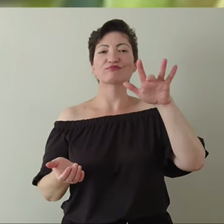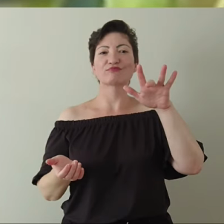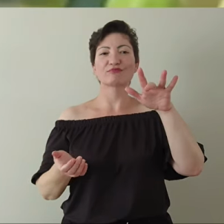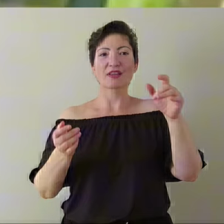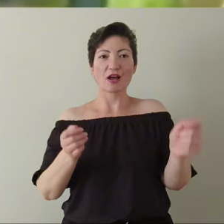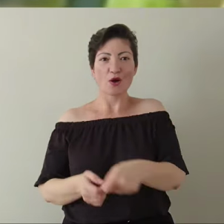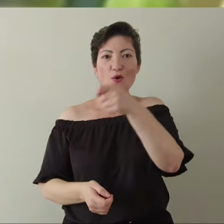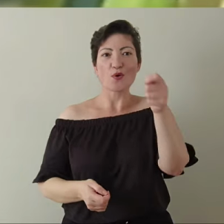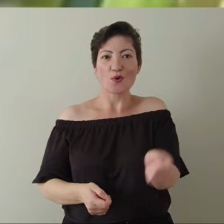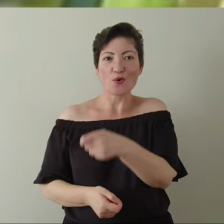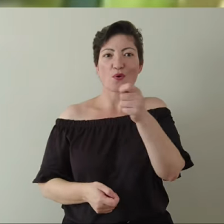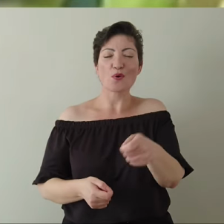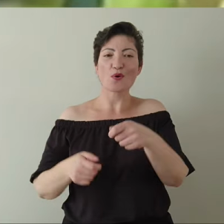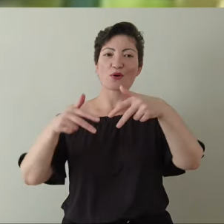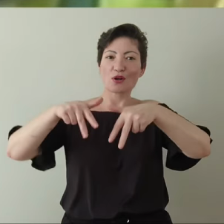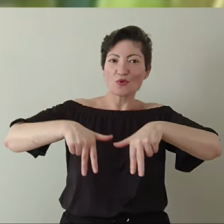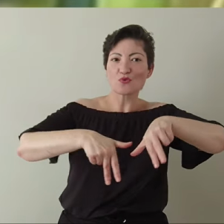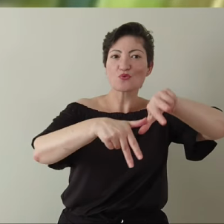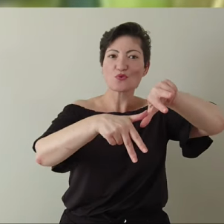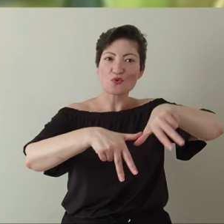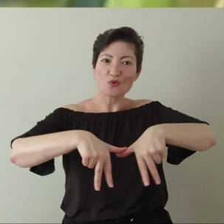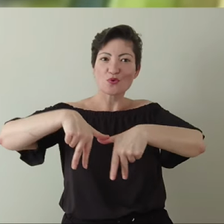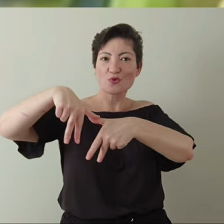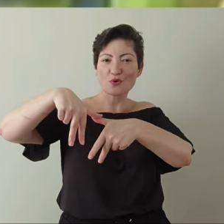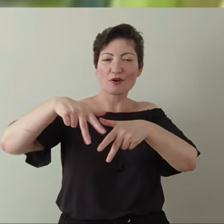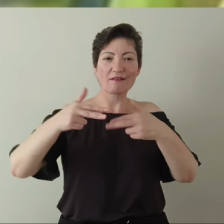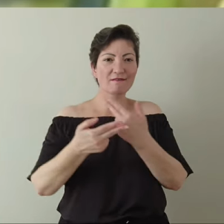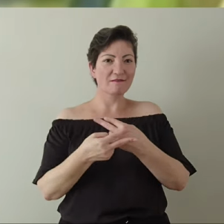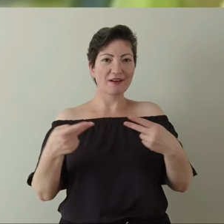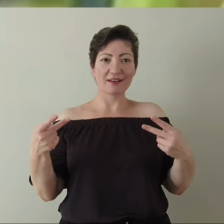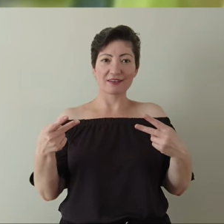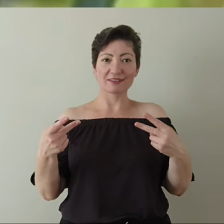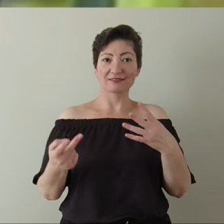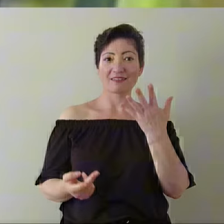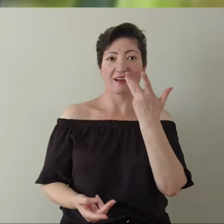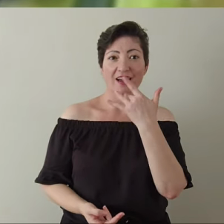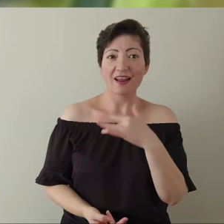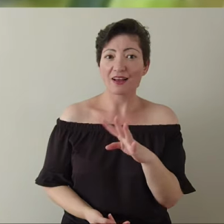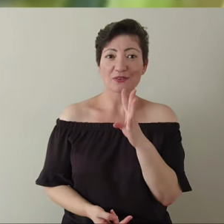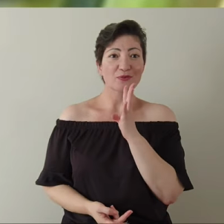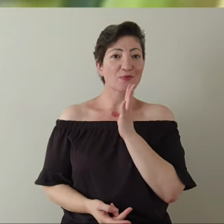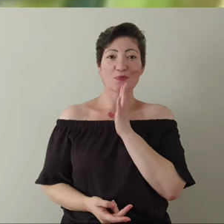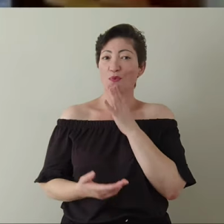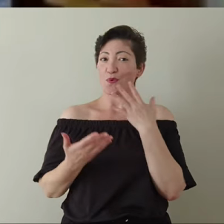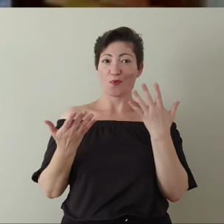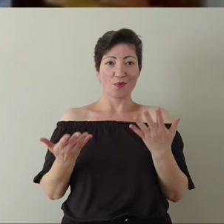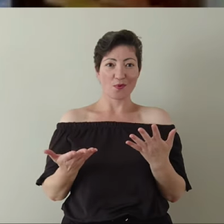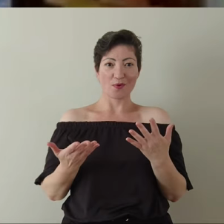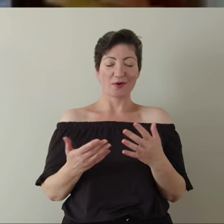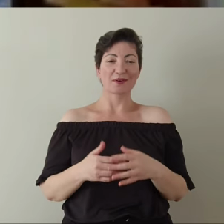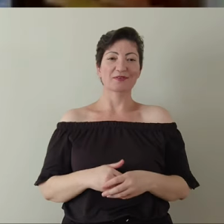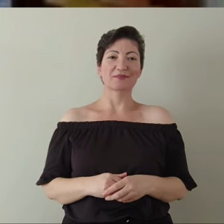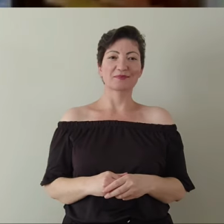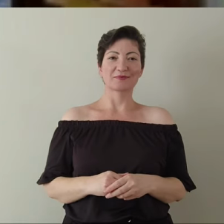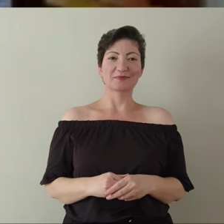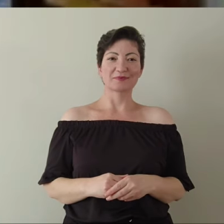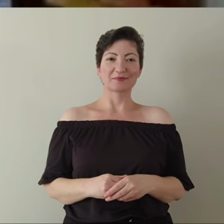a corda, a brincadeira de roda. Então, vários brinquedos que hoje em dia tem muitas crianças que nem conhecem, né?